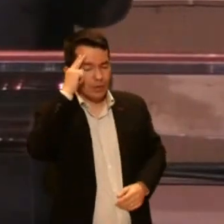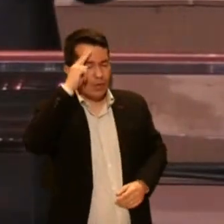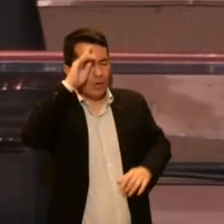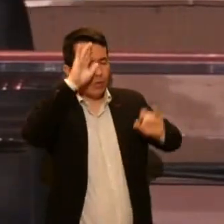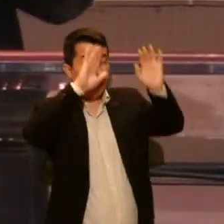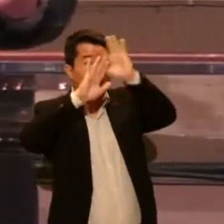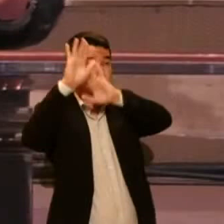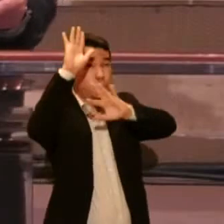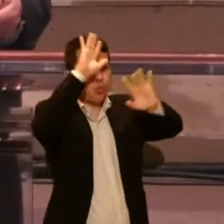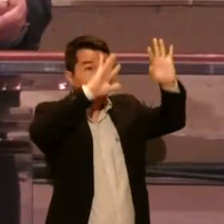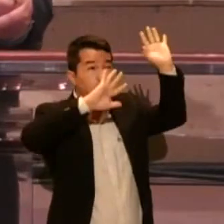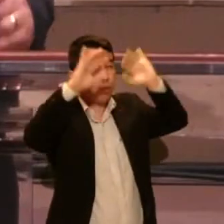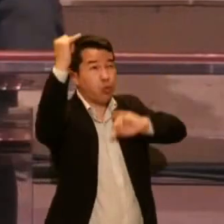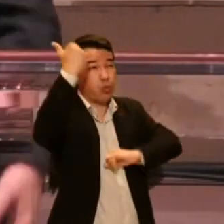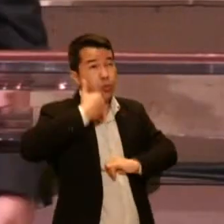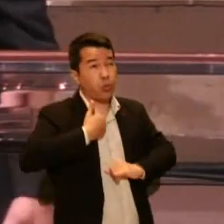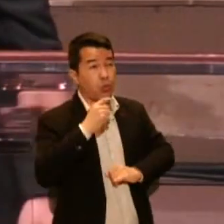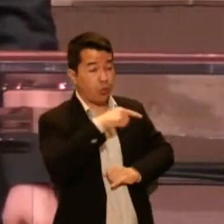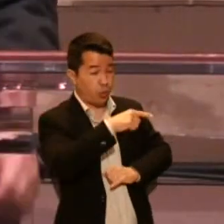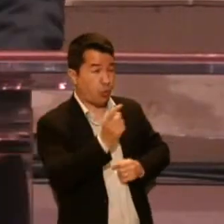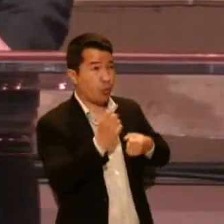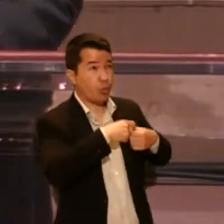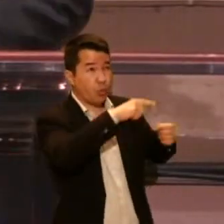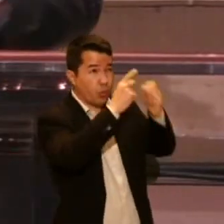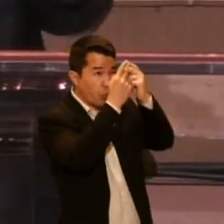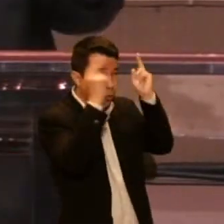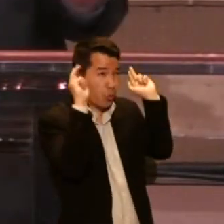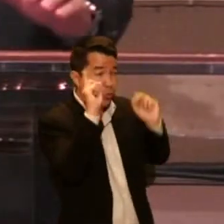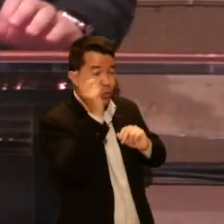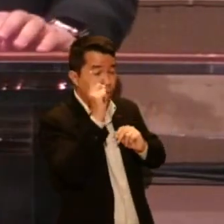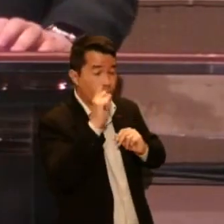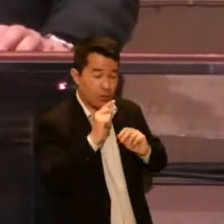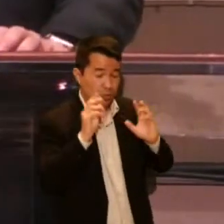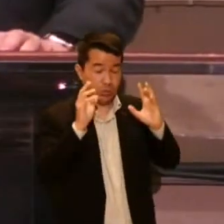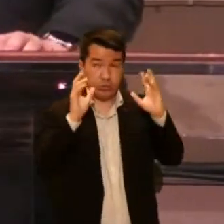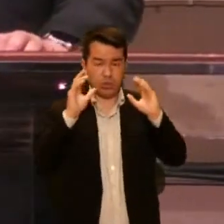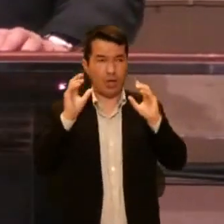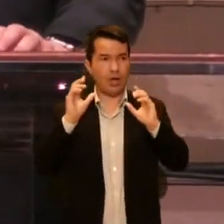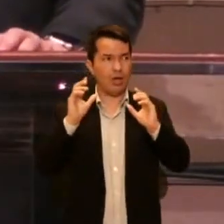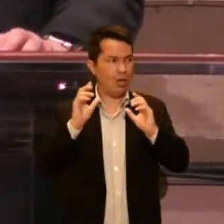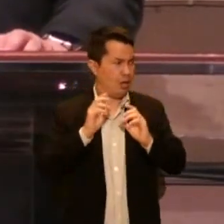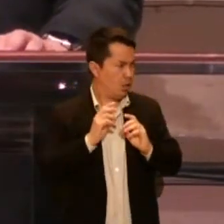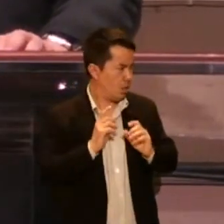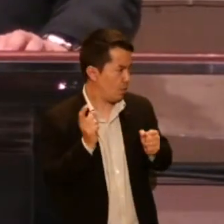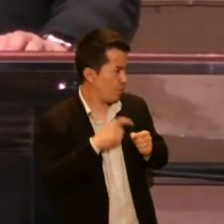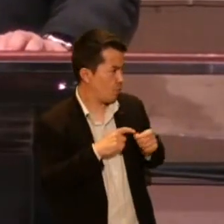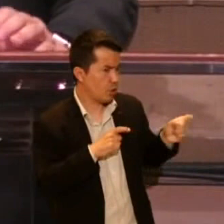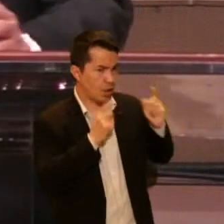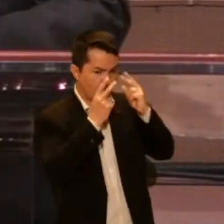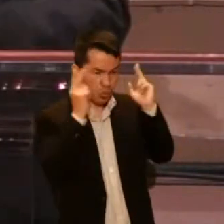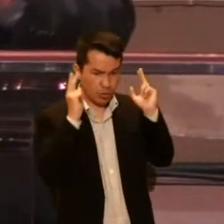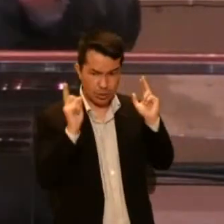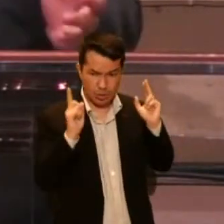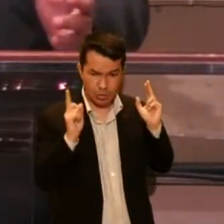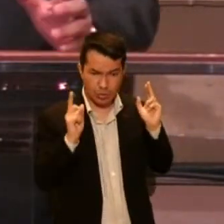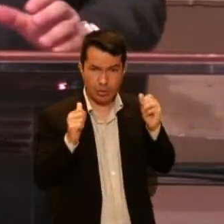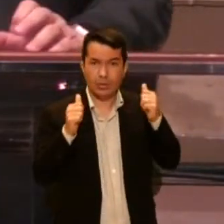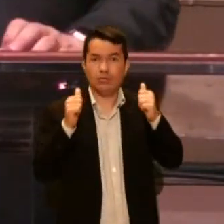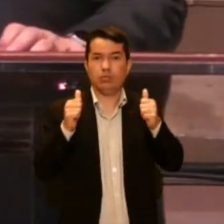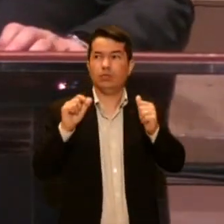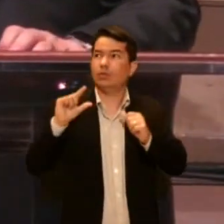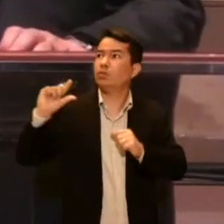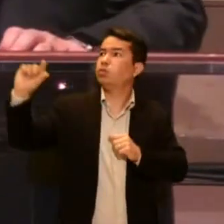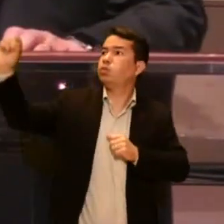para não voltarem a Herodes, retornaram à sua terra por outro caminho. E quando Herodes percebeu que havia sido enganado